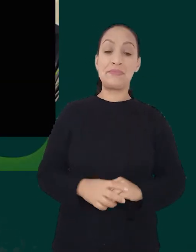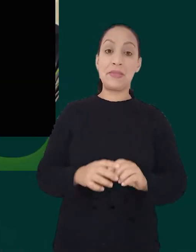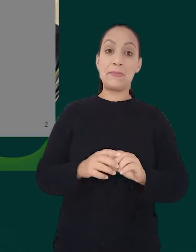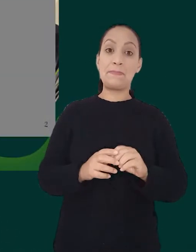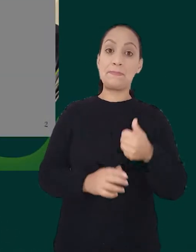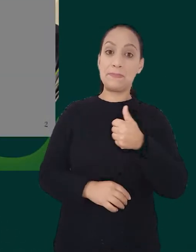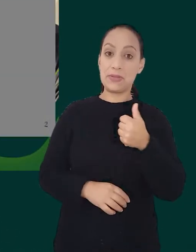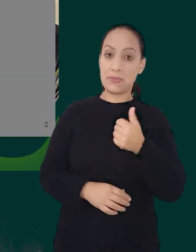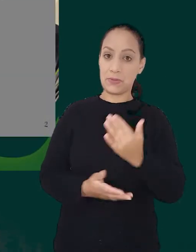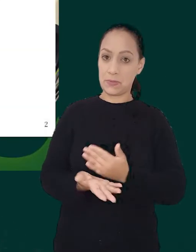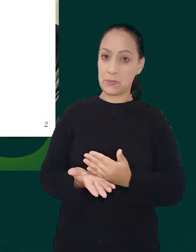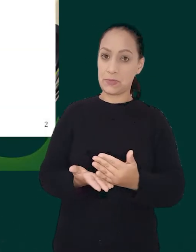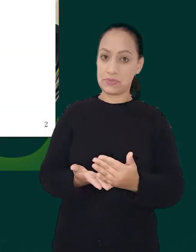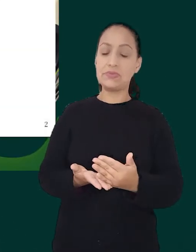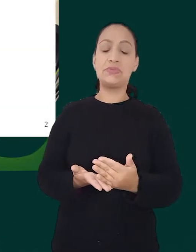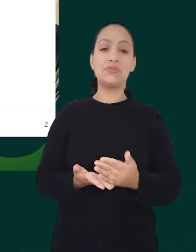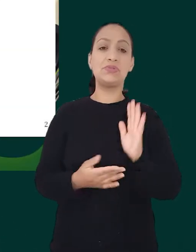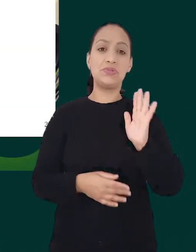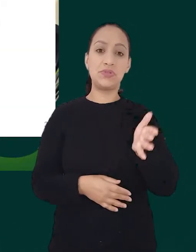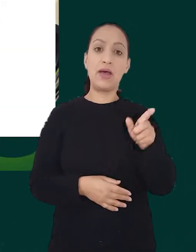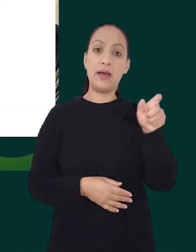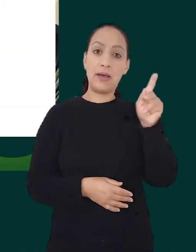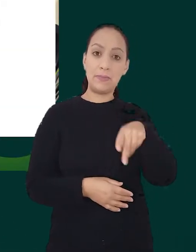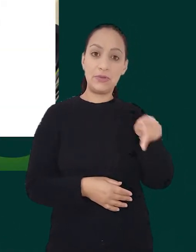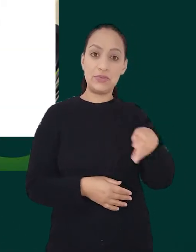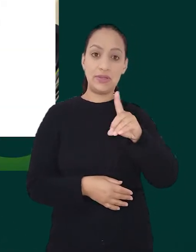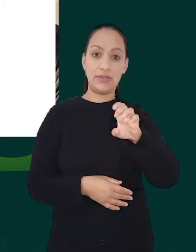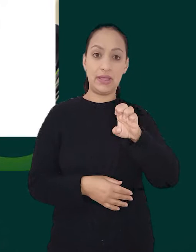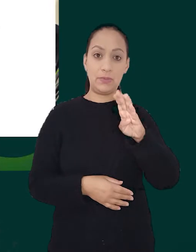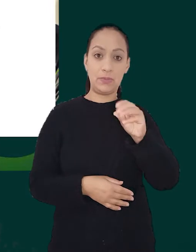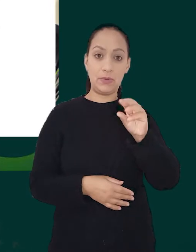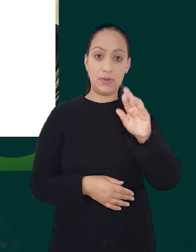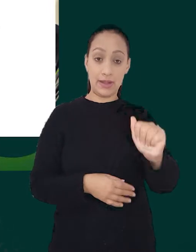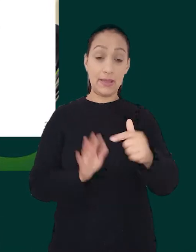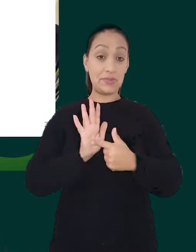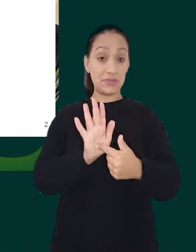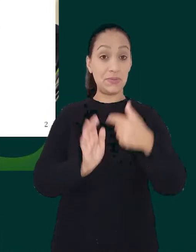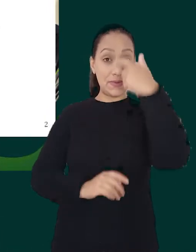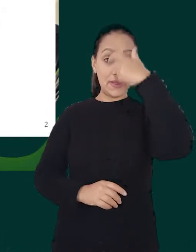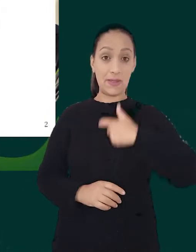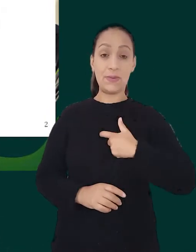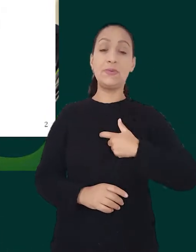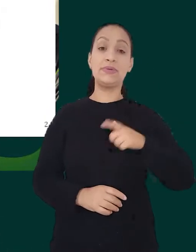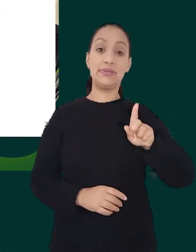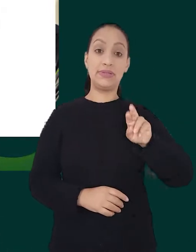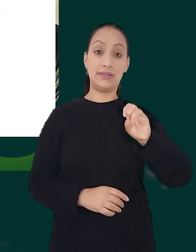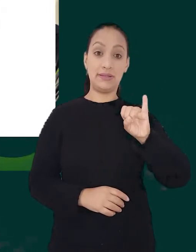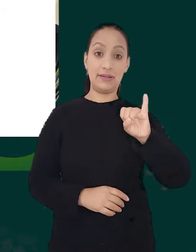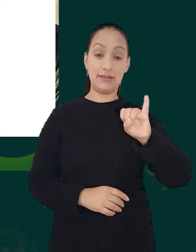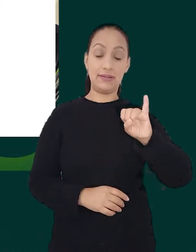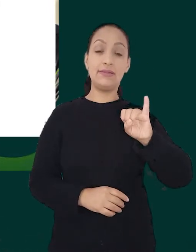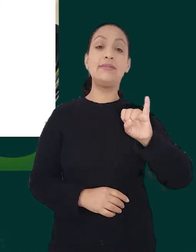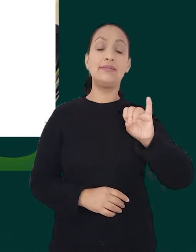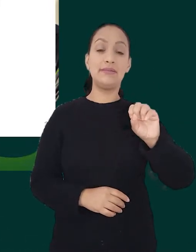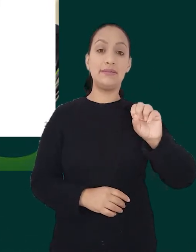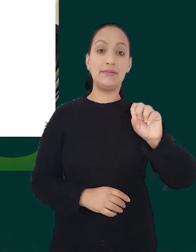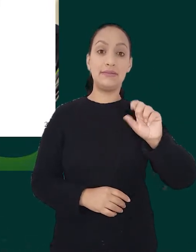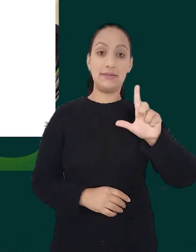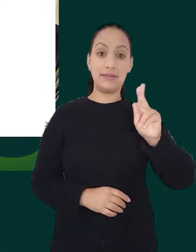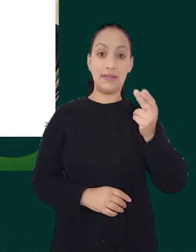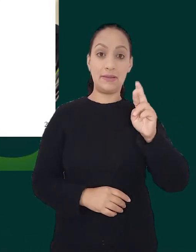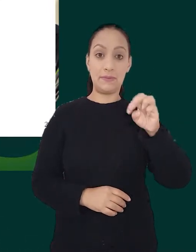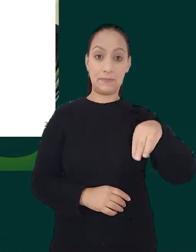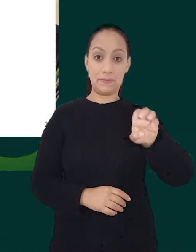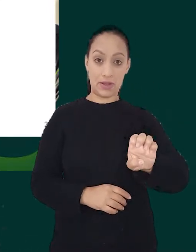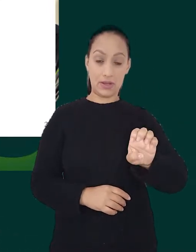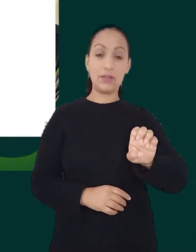professora Débora, então, já estava me apresentando, tá? Então, eu sou o Guilherme Tyson Schneider. Além de ser professor do